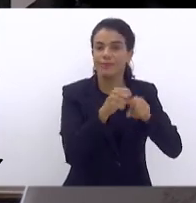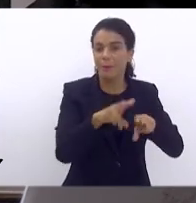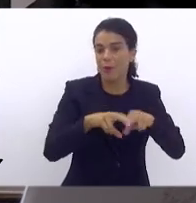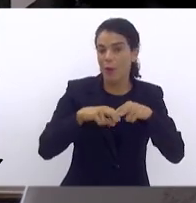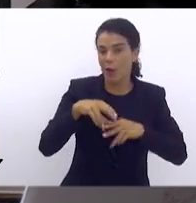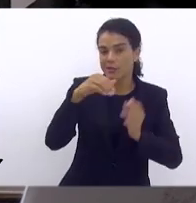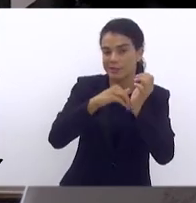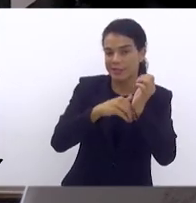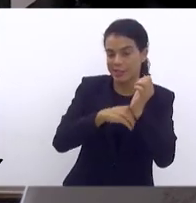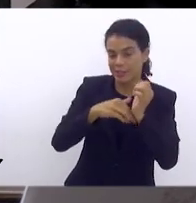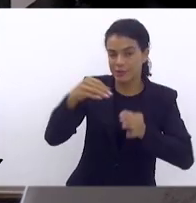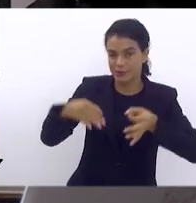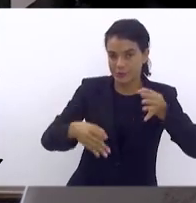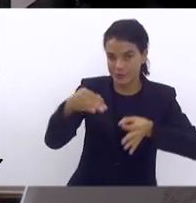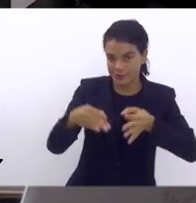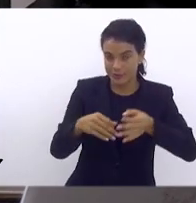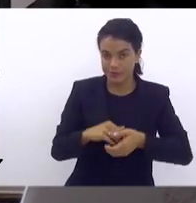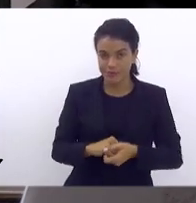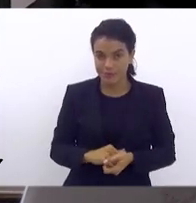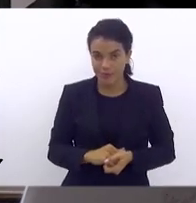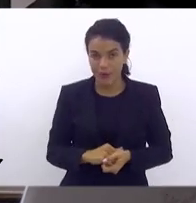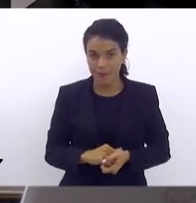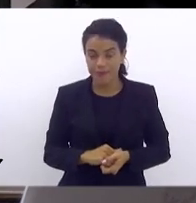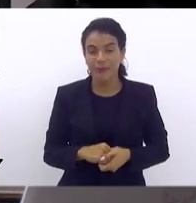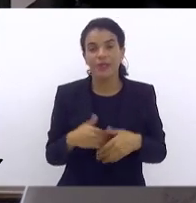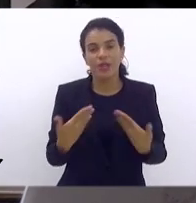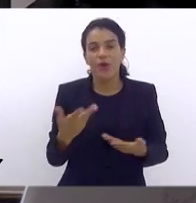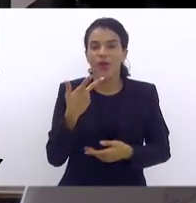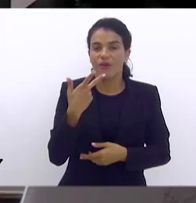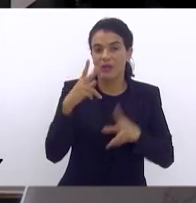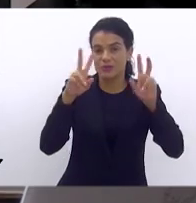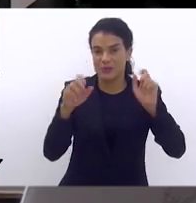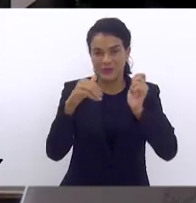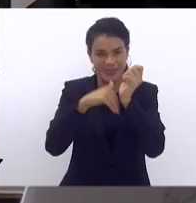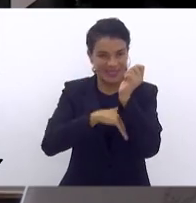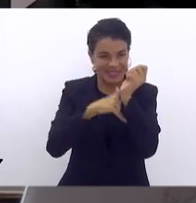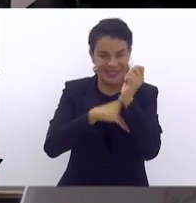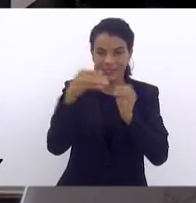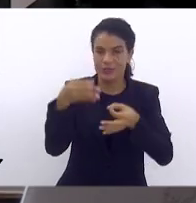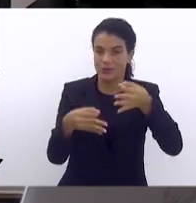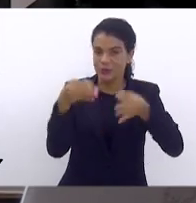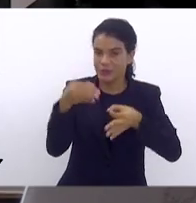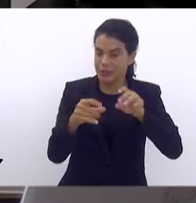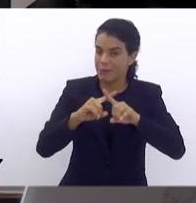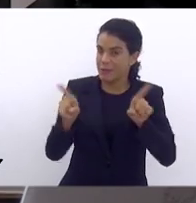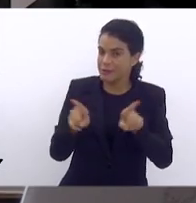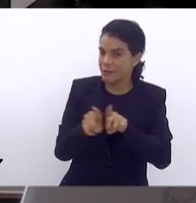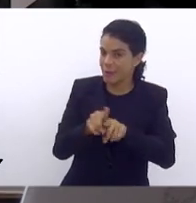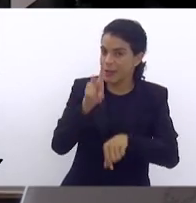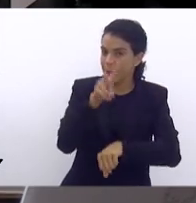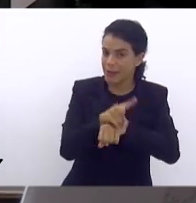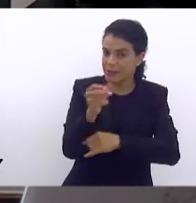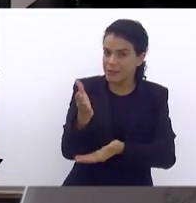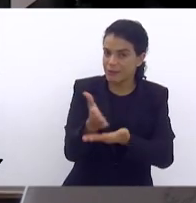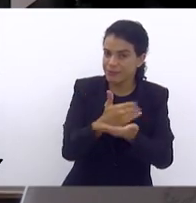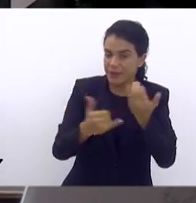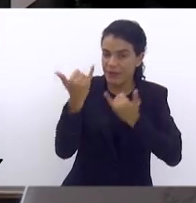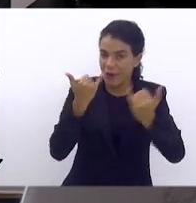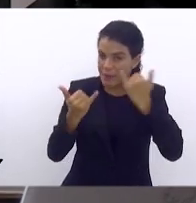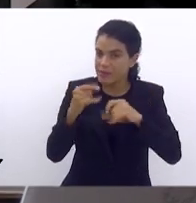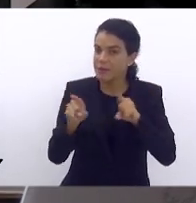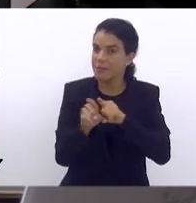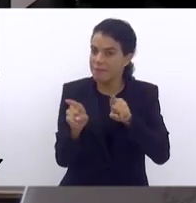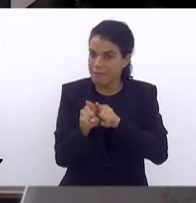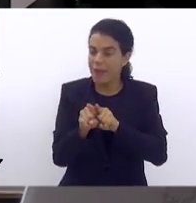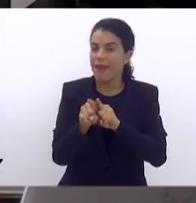seriado Justiça Então eu acho que é muito importante que eu falo aqui do segredo de justiça porque é um caso mas também que a proteção de dados seja Vista nesse